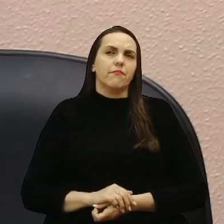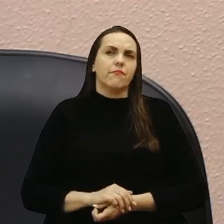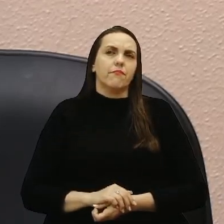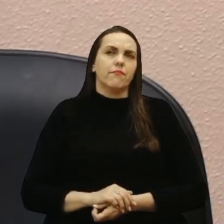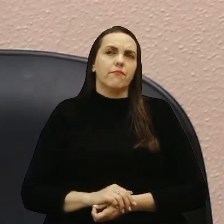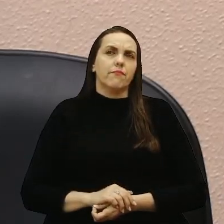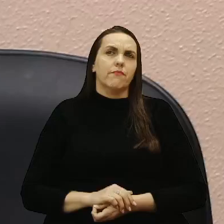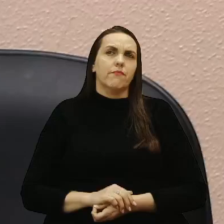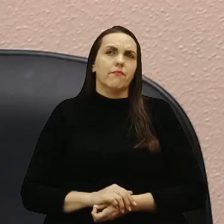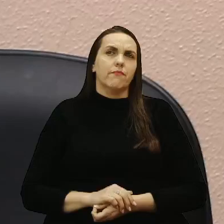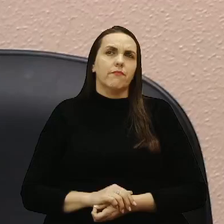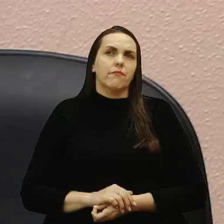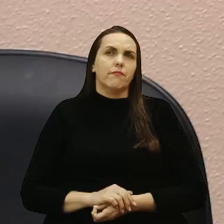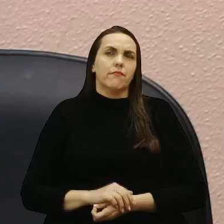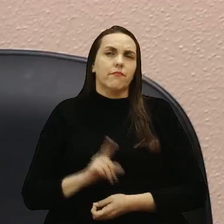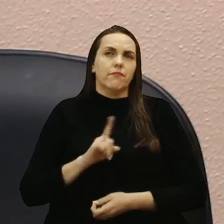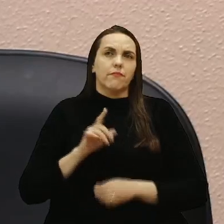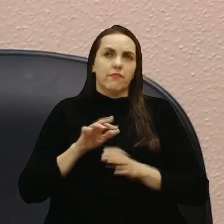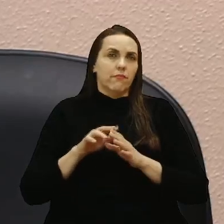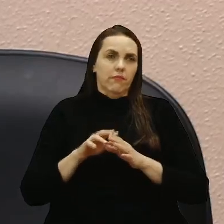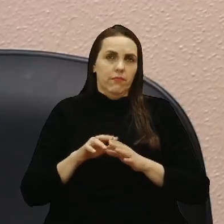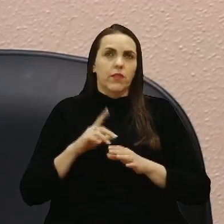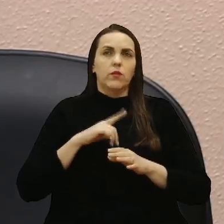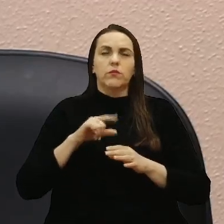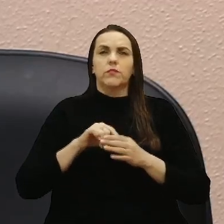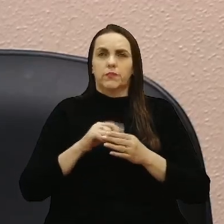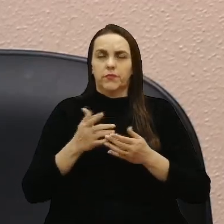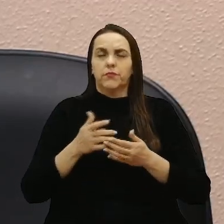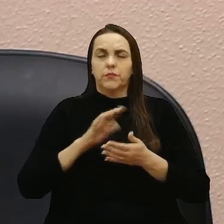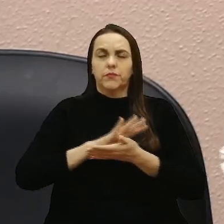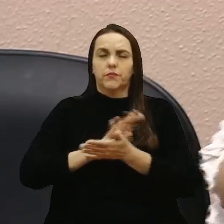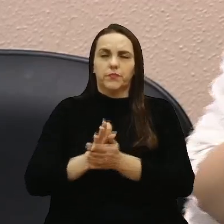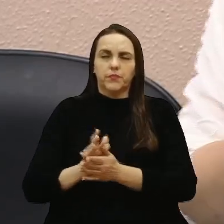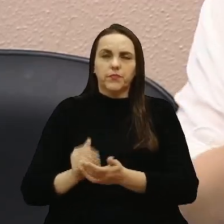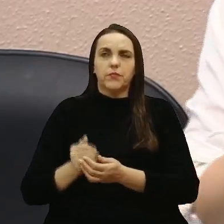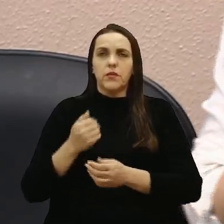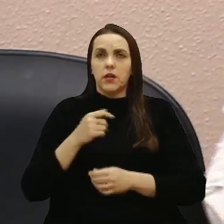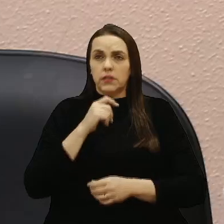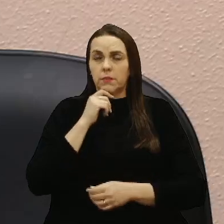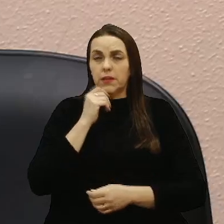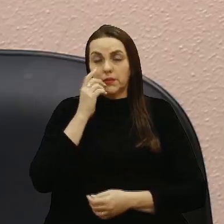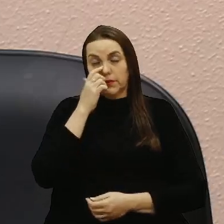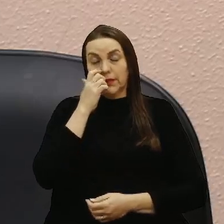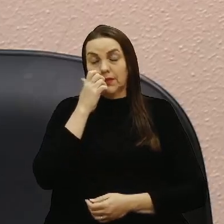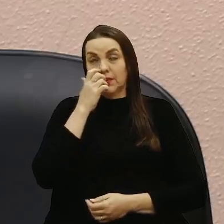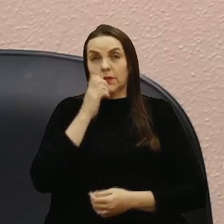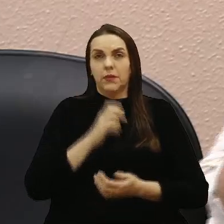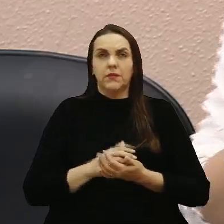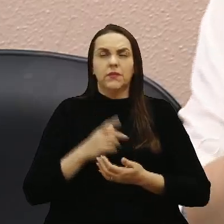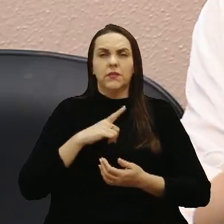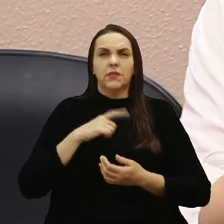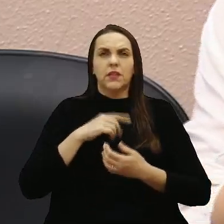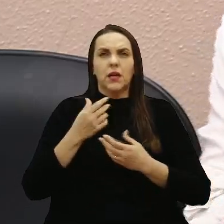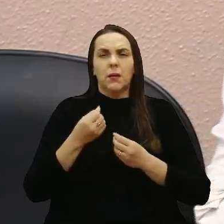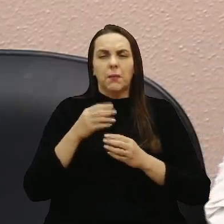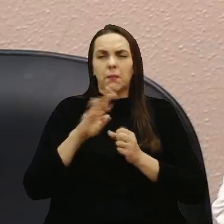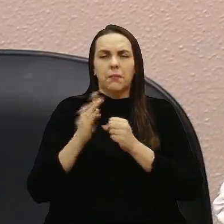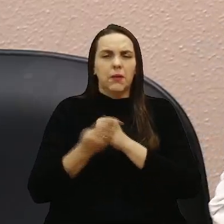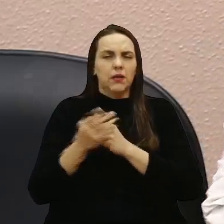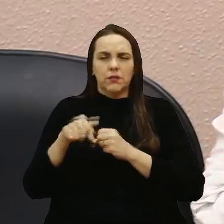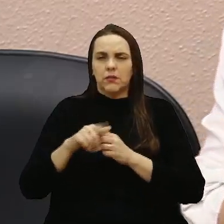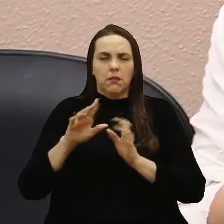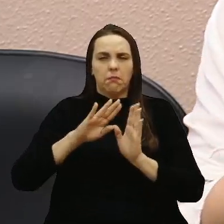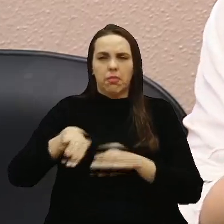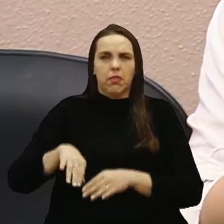acabam sendo excluídos e há um preconceito, uma discriminação, estigmatizado, né? Um bairro estigmatizado sem as